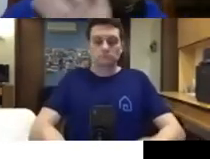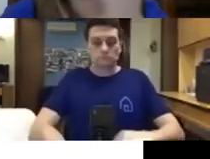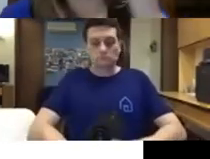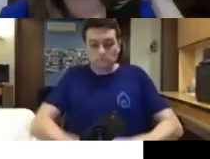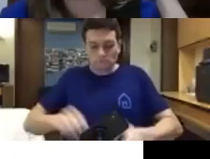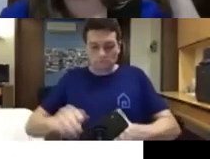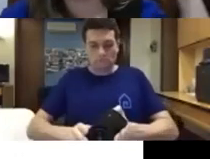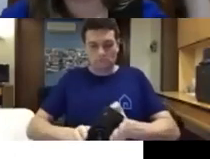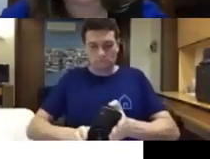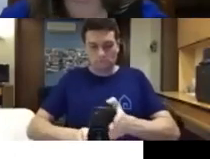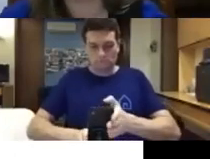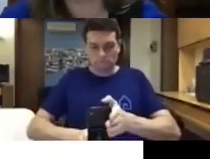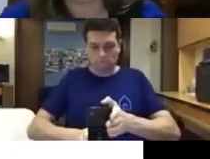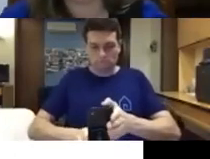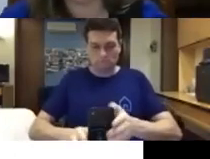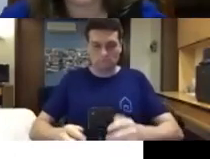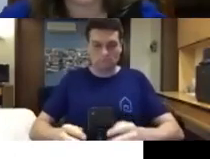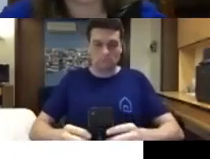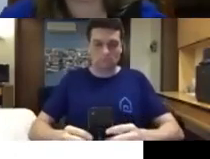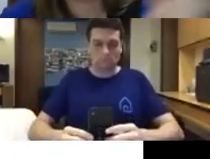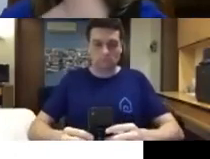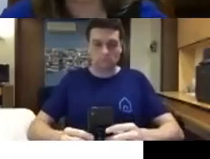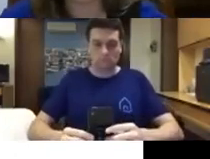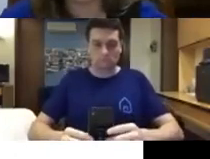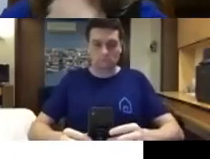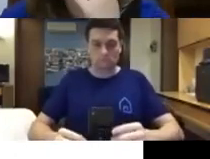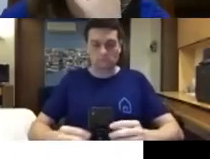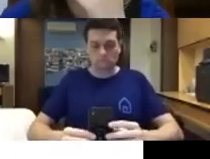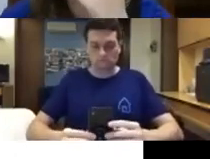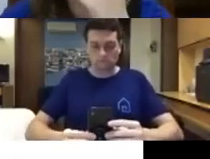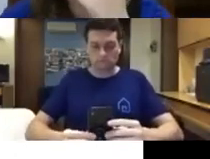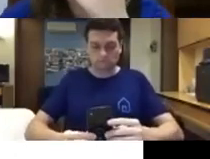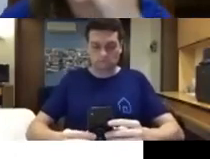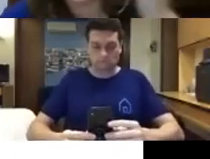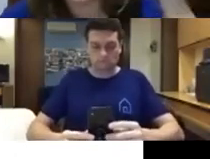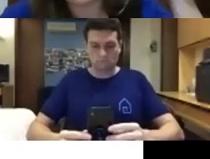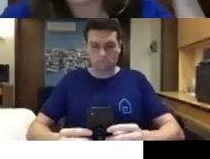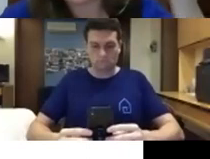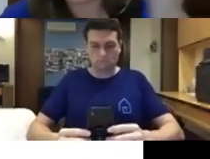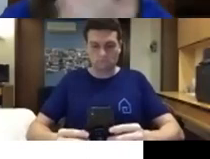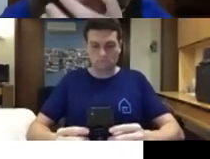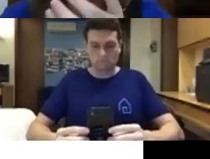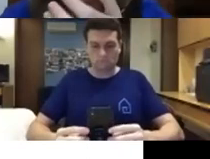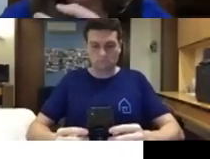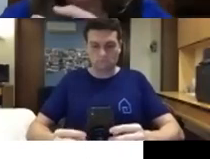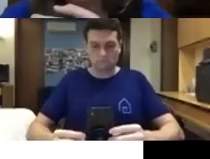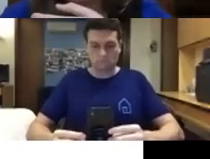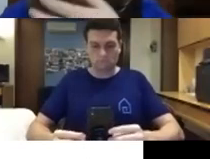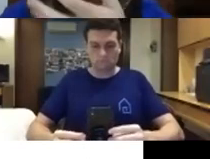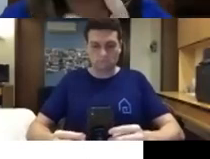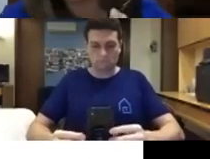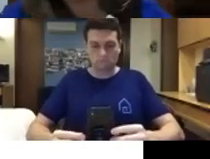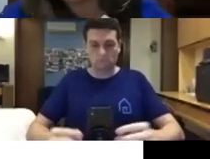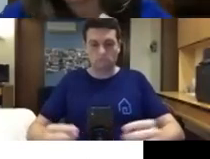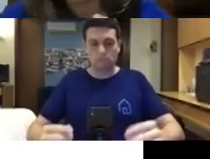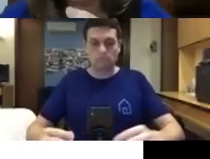lenta. Então, um lado ele vai estar muito mais degradado do que o outro. Se eu fizer uma extração de testemunho nesse sentido, eu